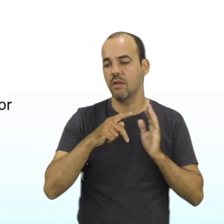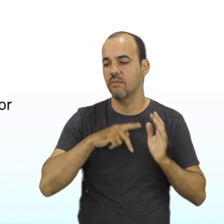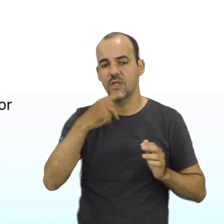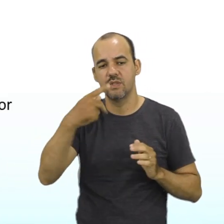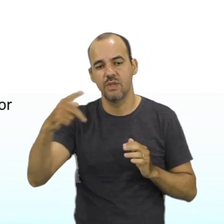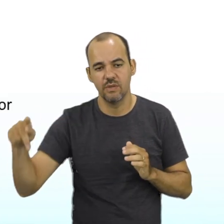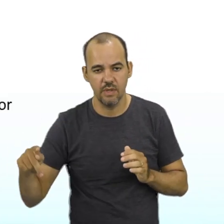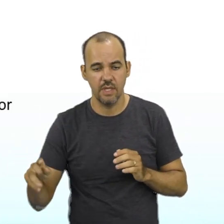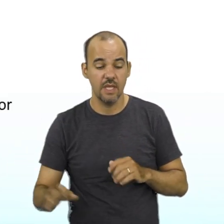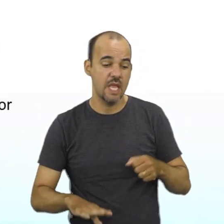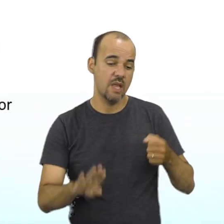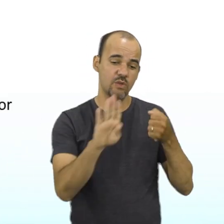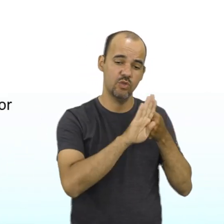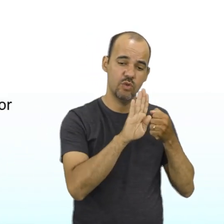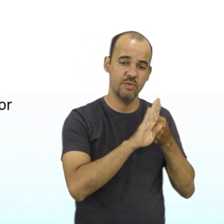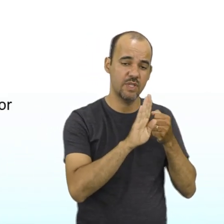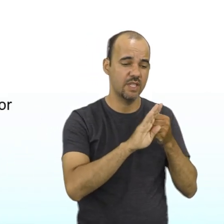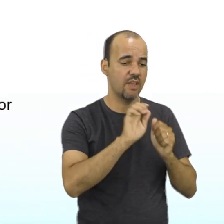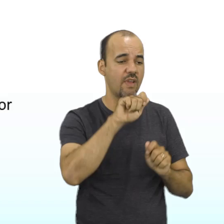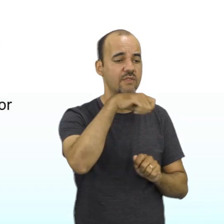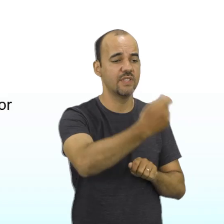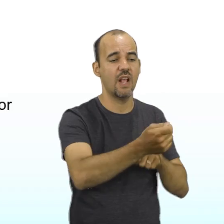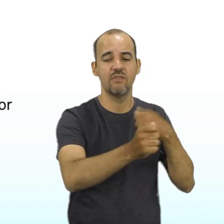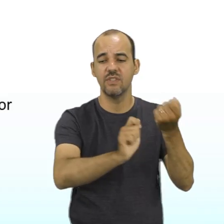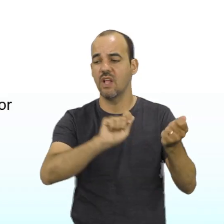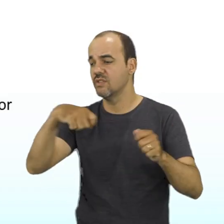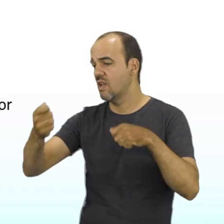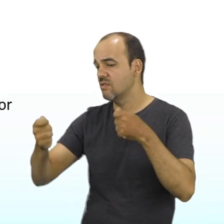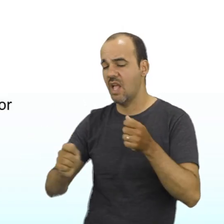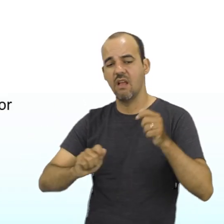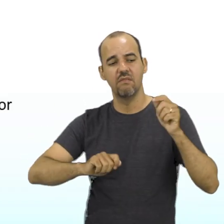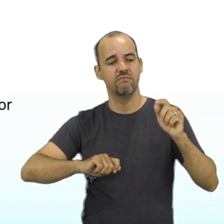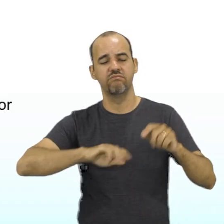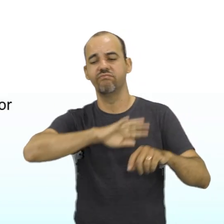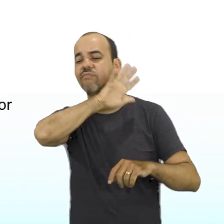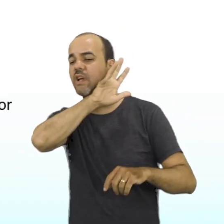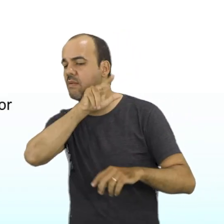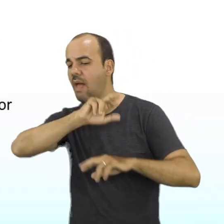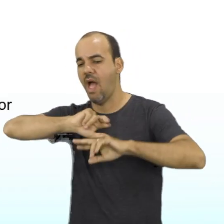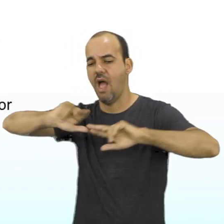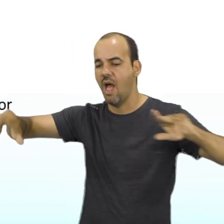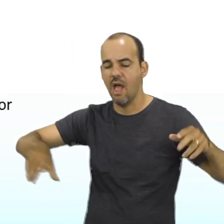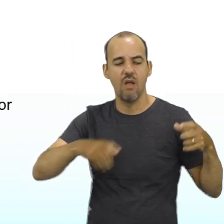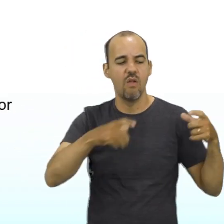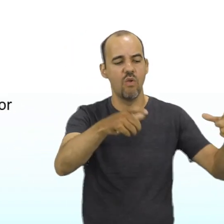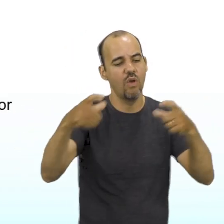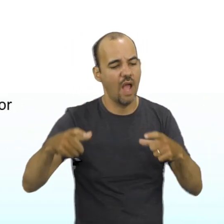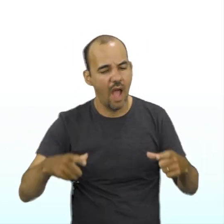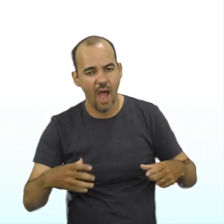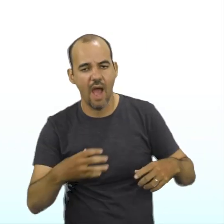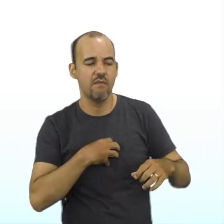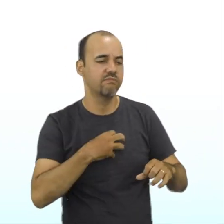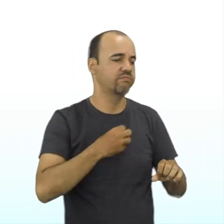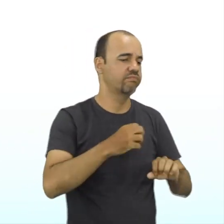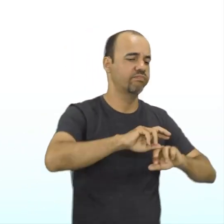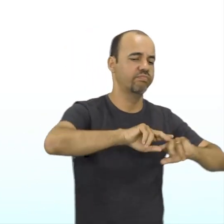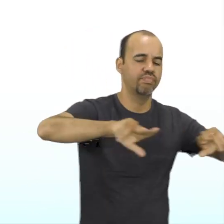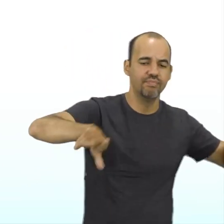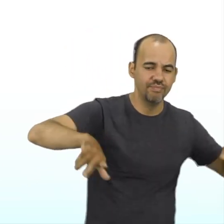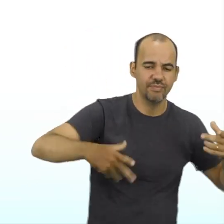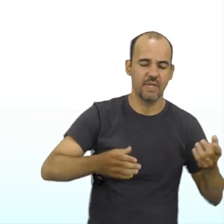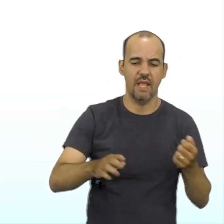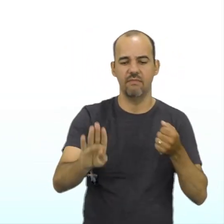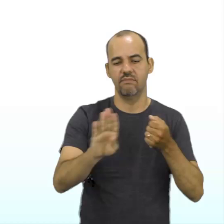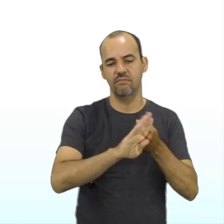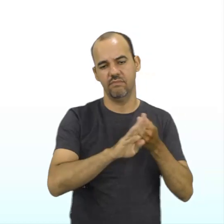que nomeia os seres em geral, então as pessoas, os animais, os objetos, os lugares, os sentimentos, certo? Então vamos